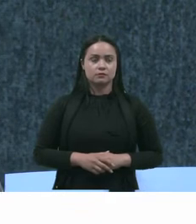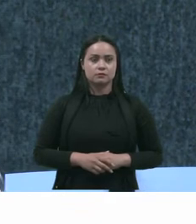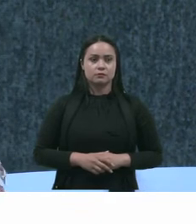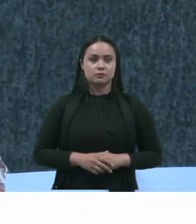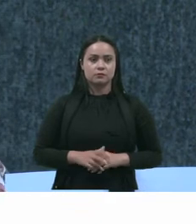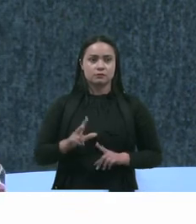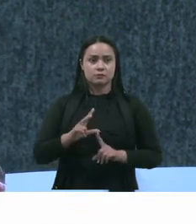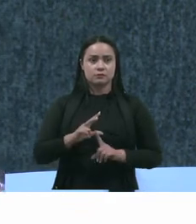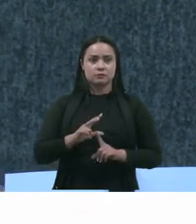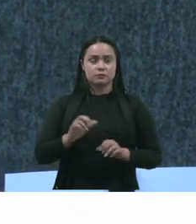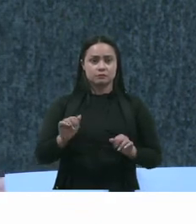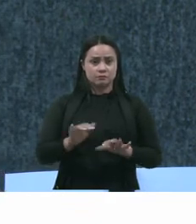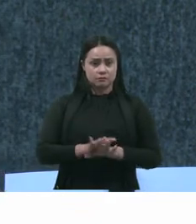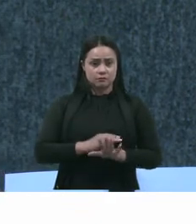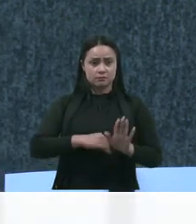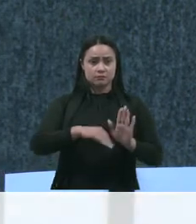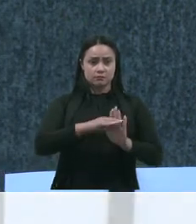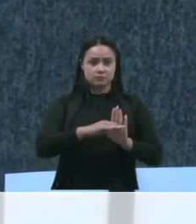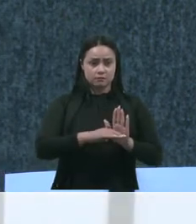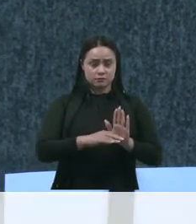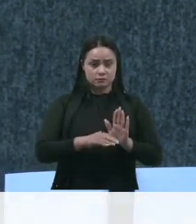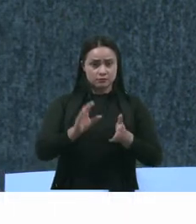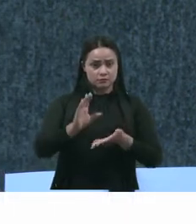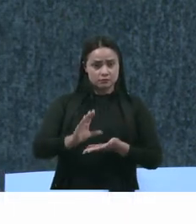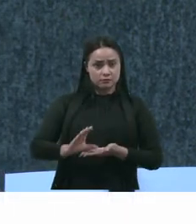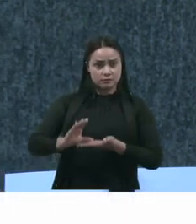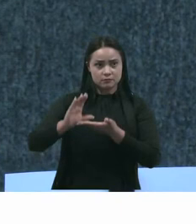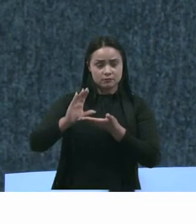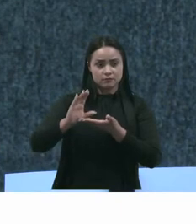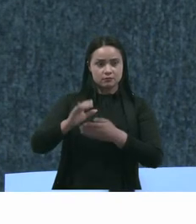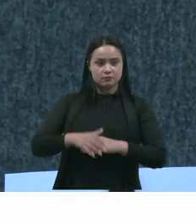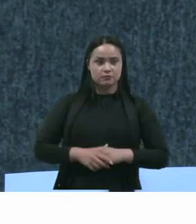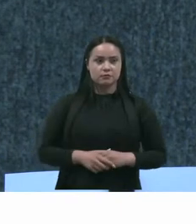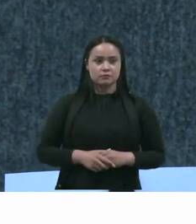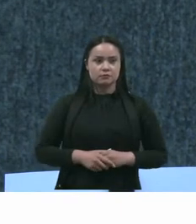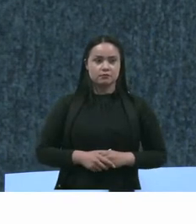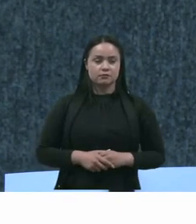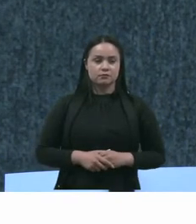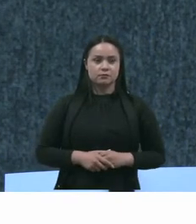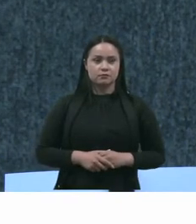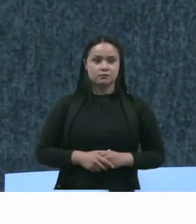Vencemos a pauta, senhores conselheiros. Vencemos a pauta,